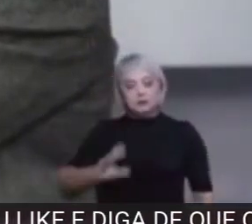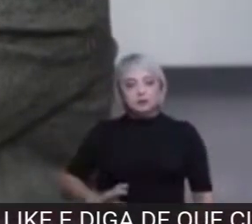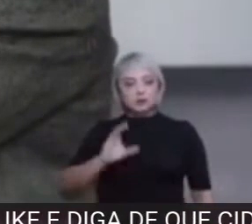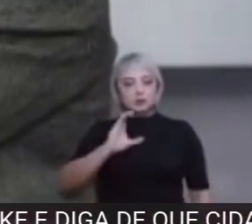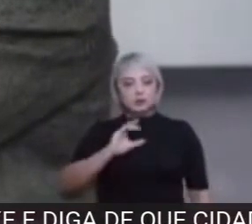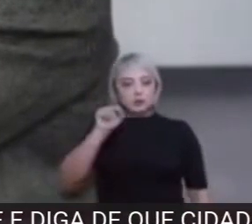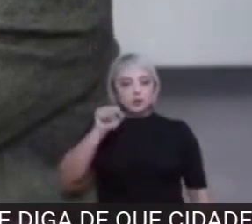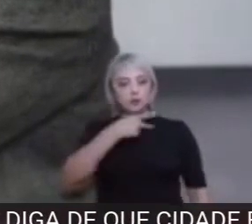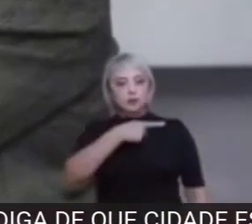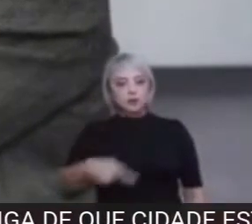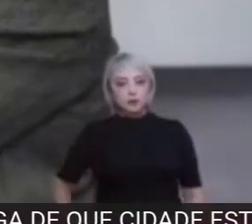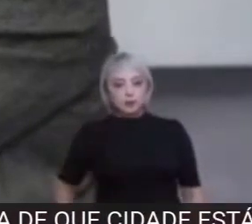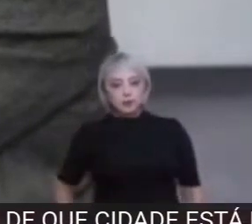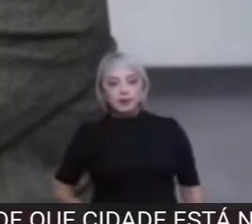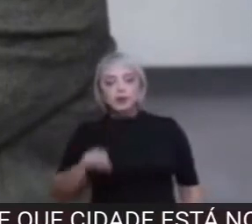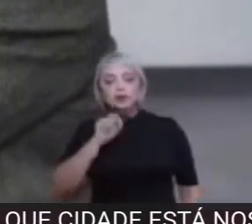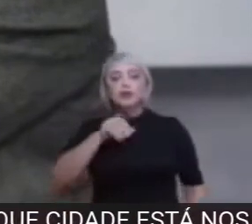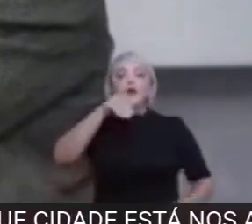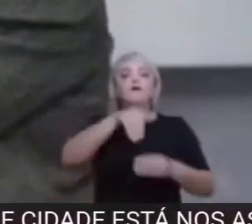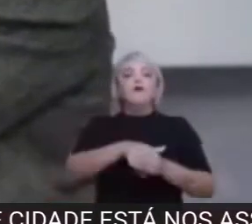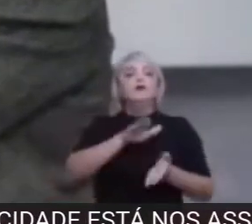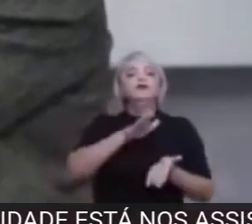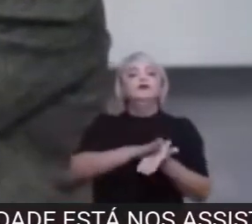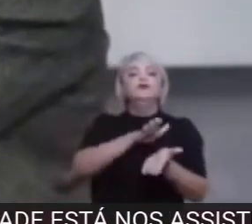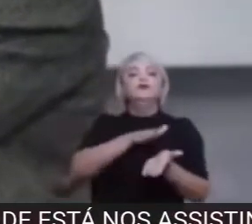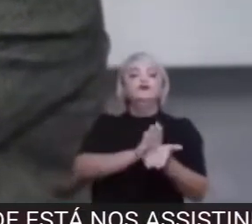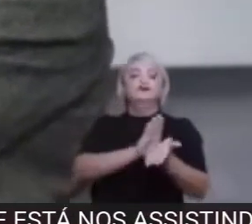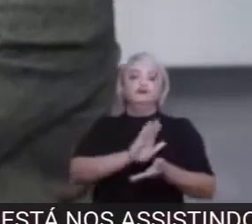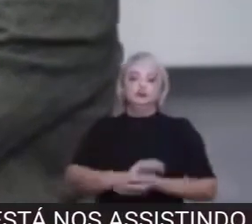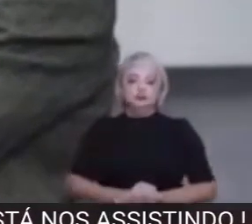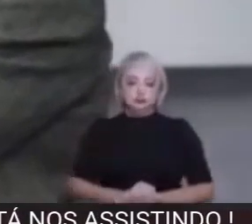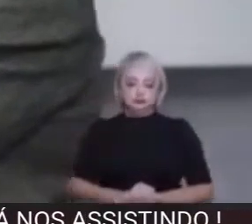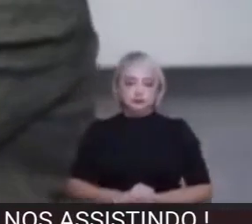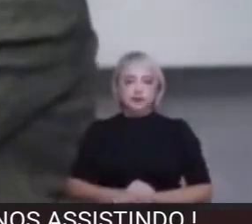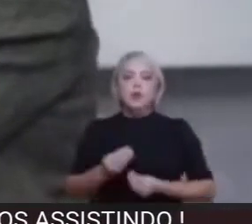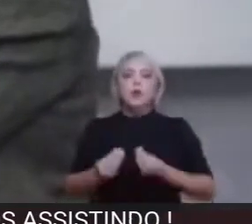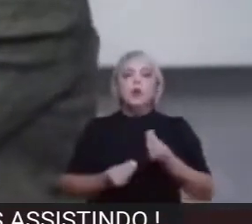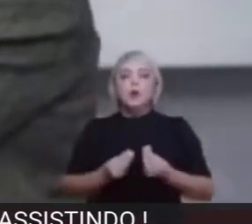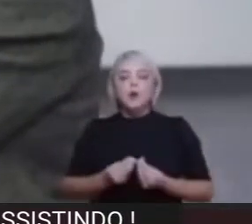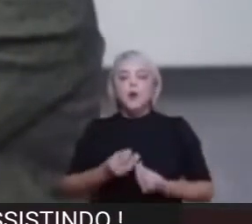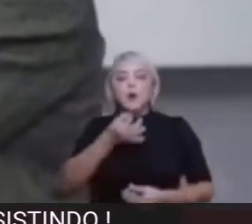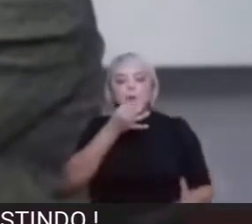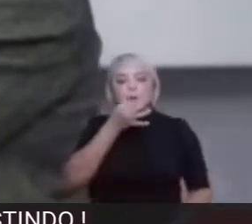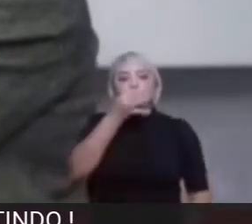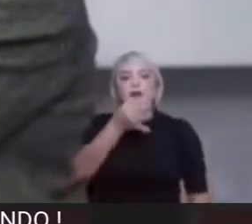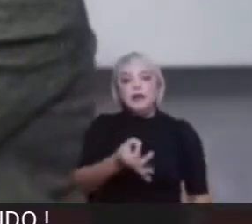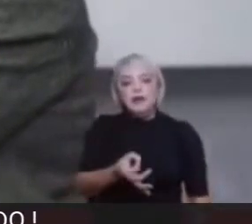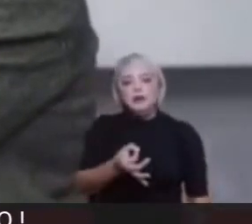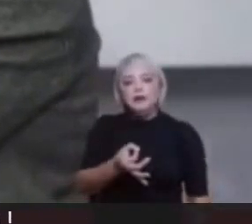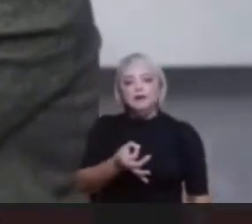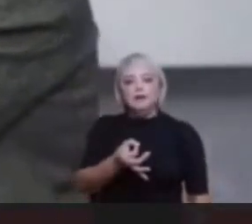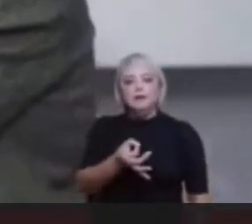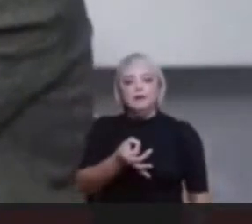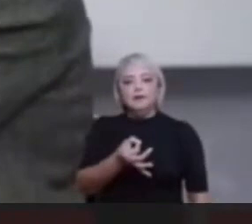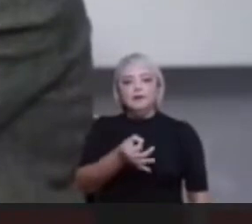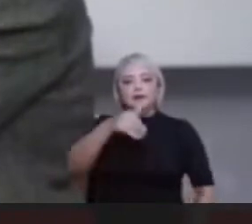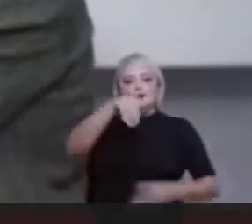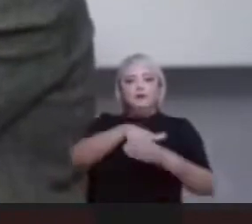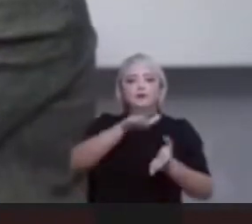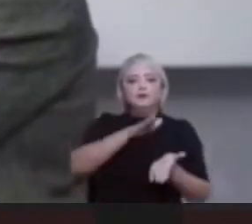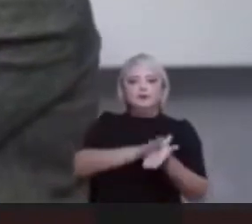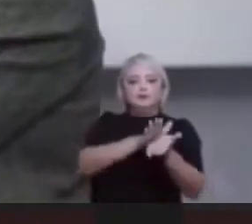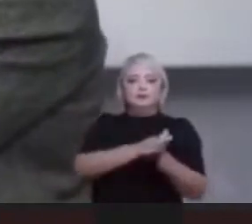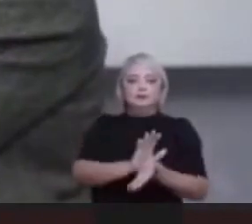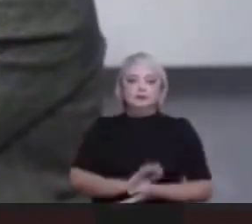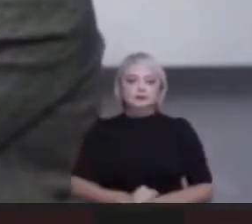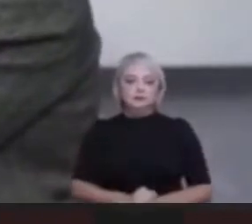a respeito do voto impresso. Como é que você vê essa conversa do voto impresso? O que, que